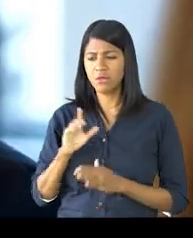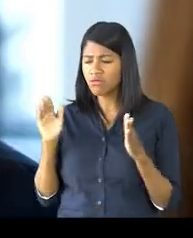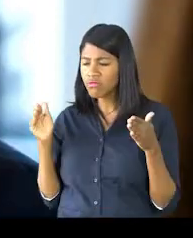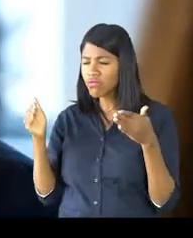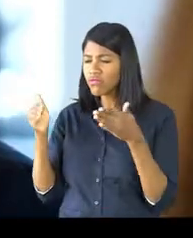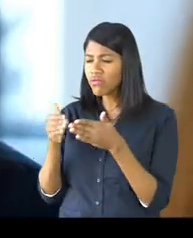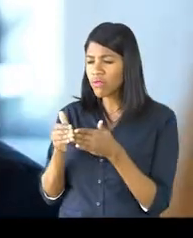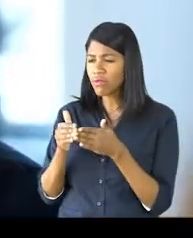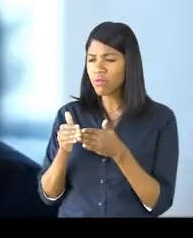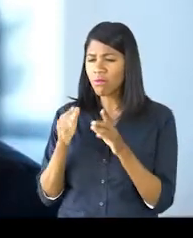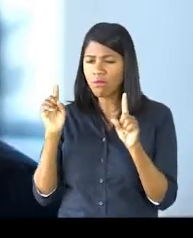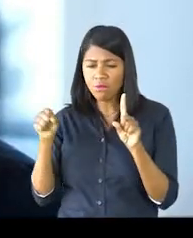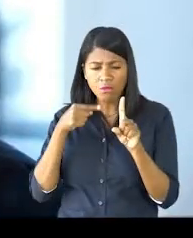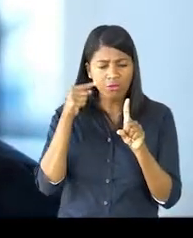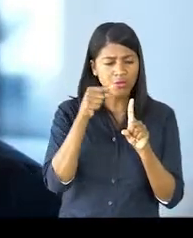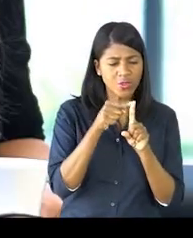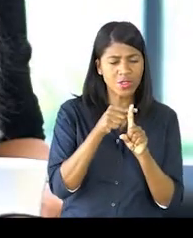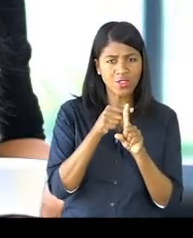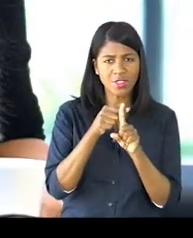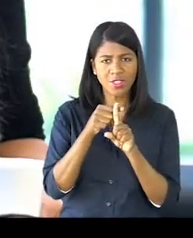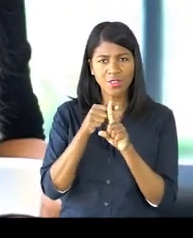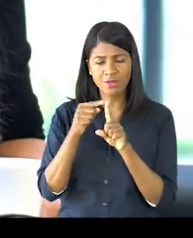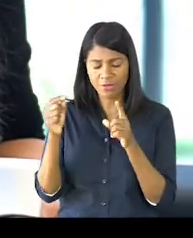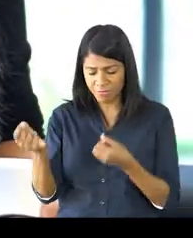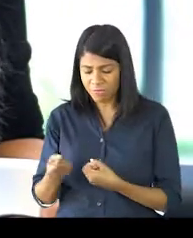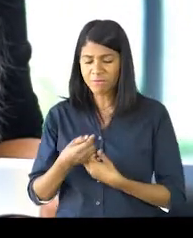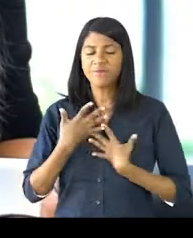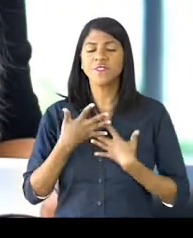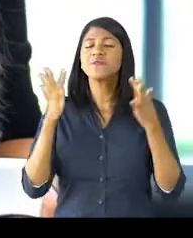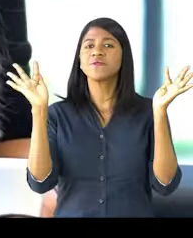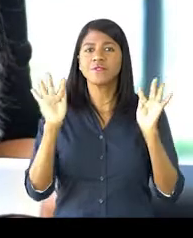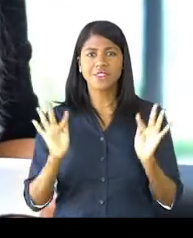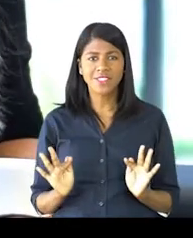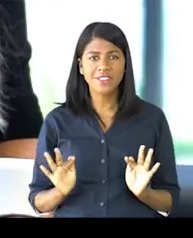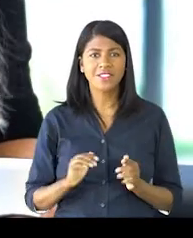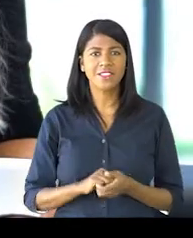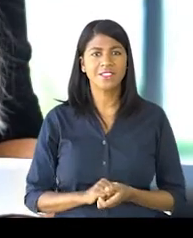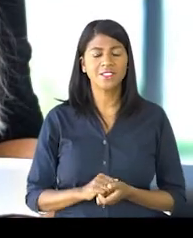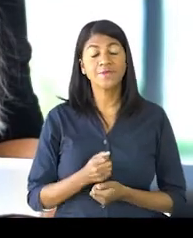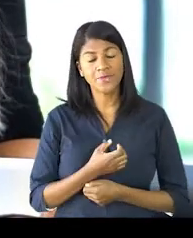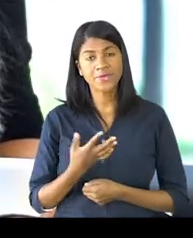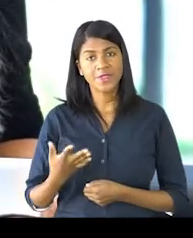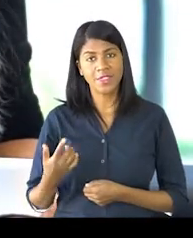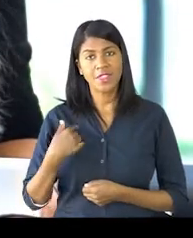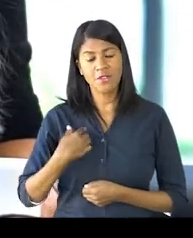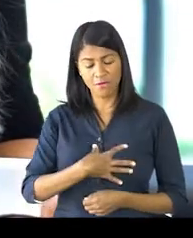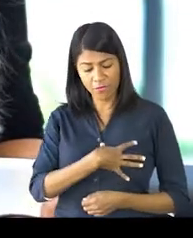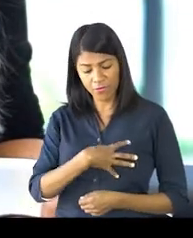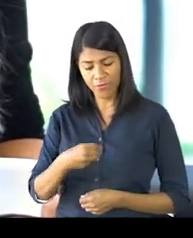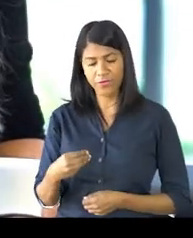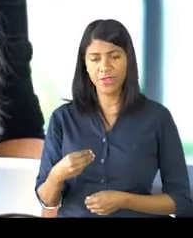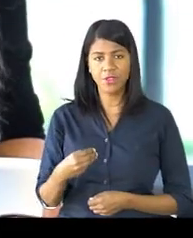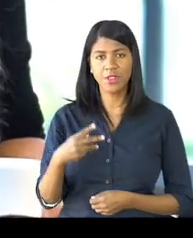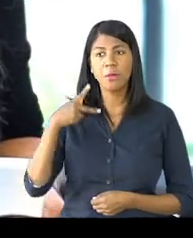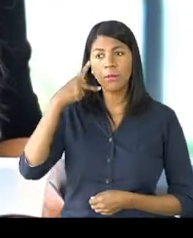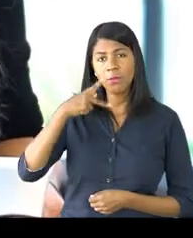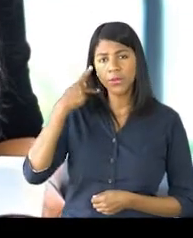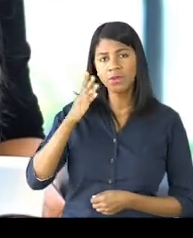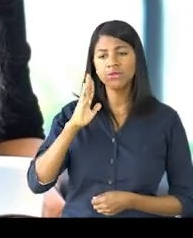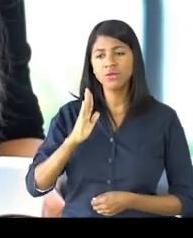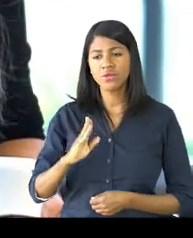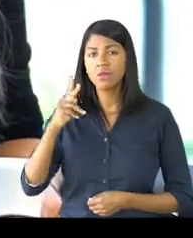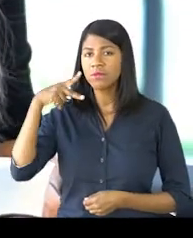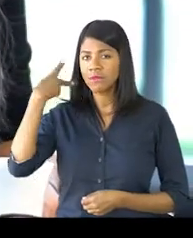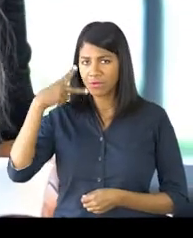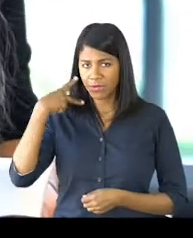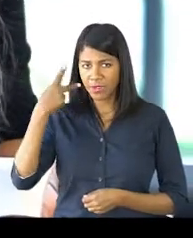no mundo, a gente se torna mais completo. E a partir daí, eu sou filha de políticos,